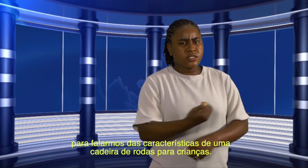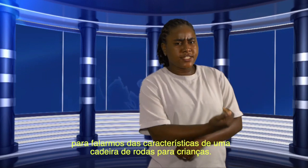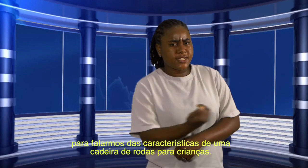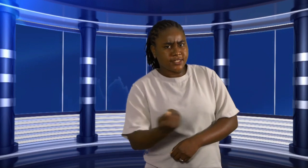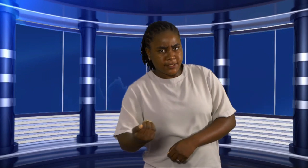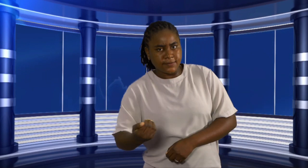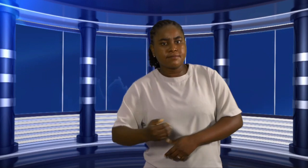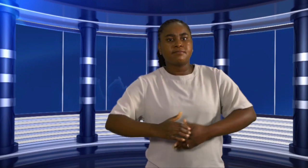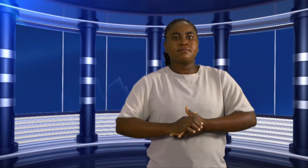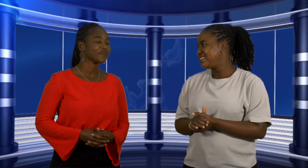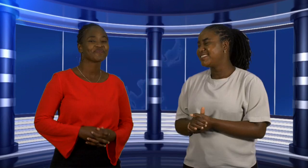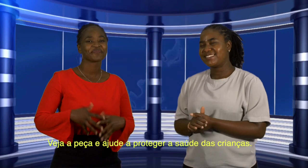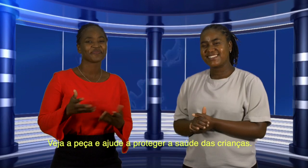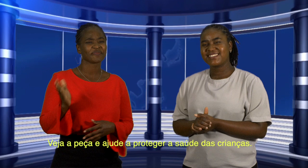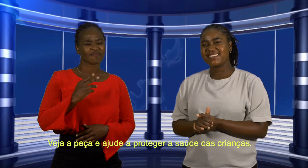para criança.